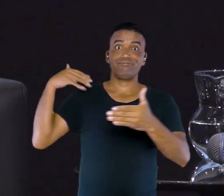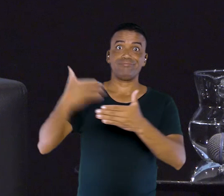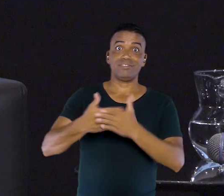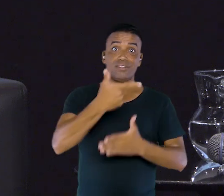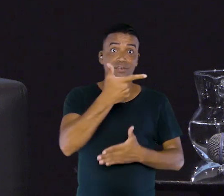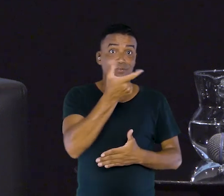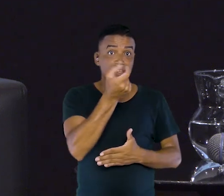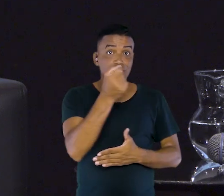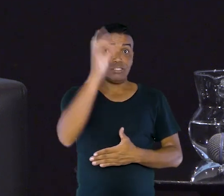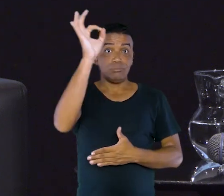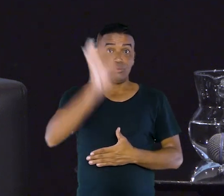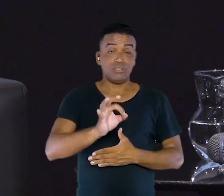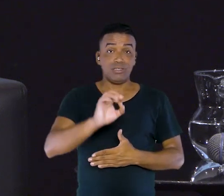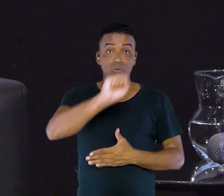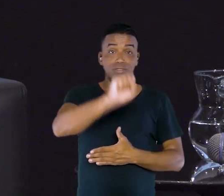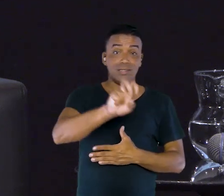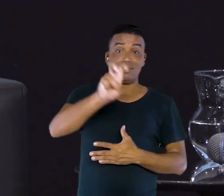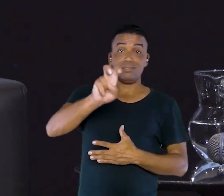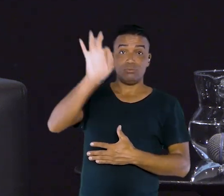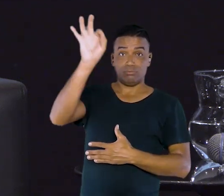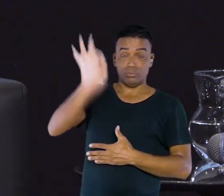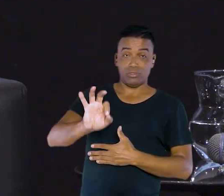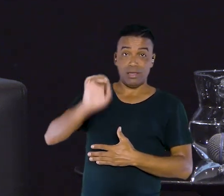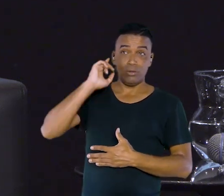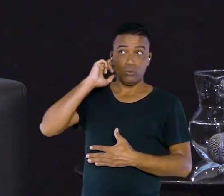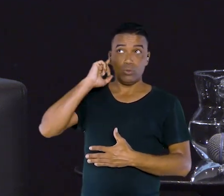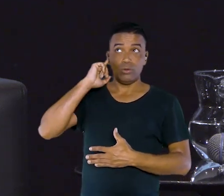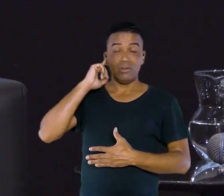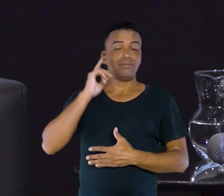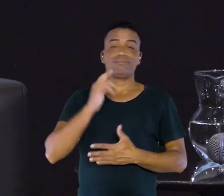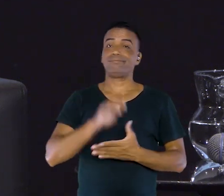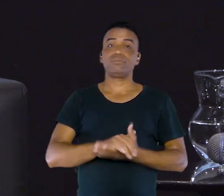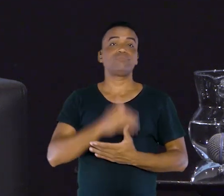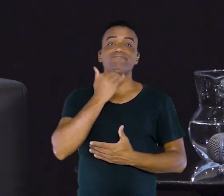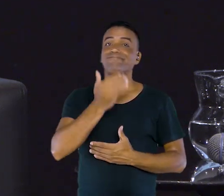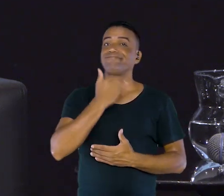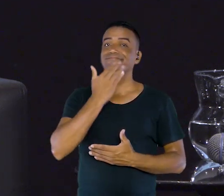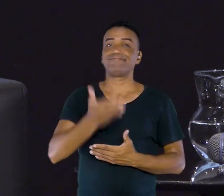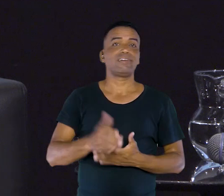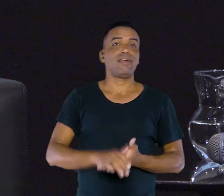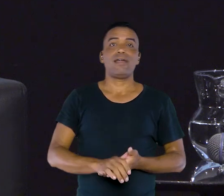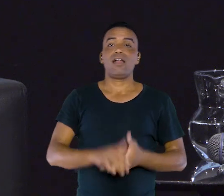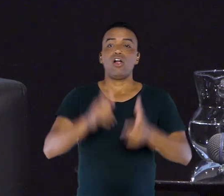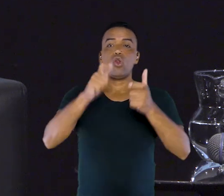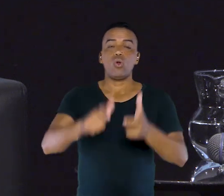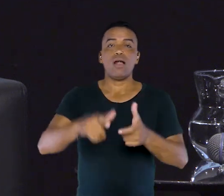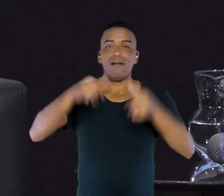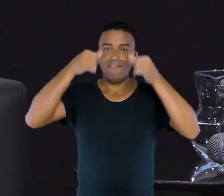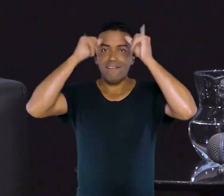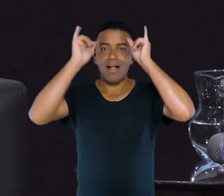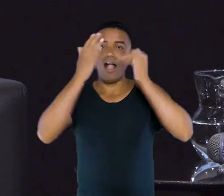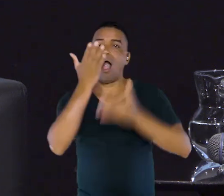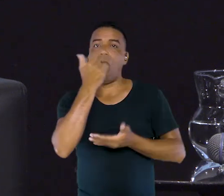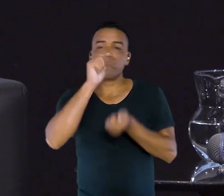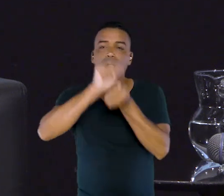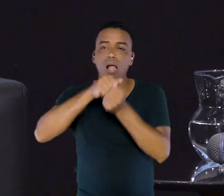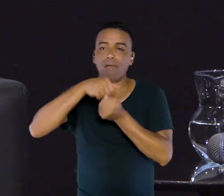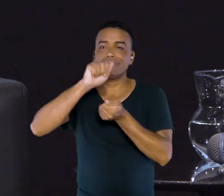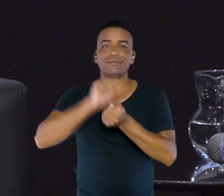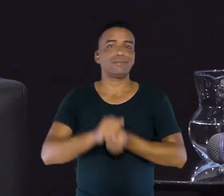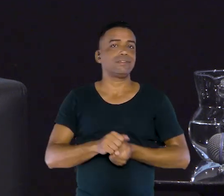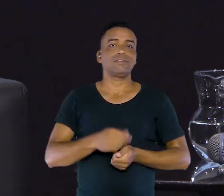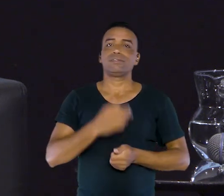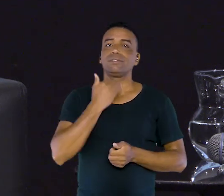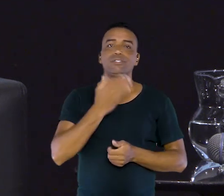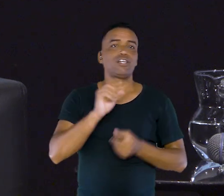20% que a gente perdeu, 85% não servem para nada. É pasto velho, é terra que não tem, né, nenhum